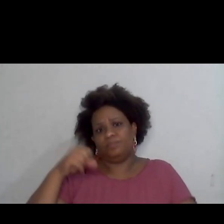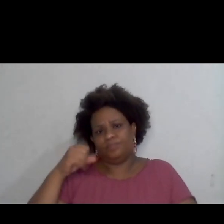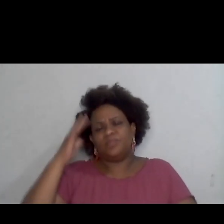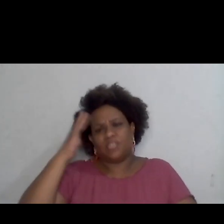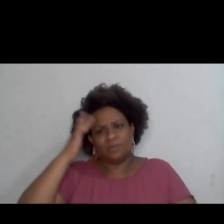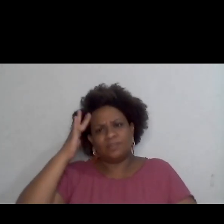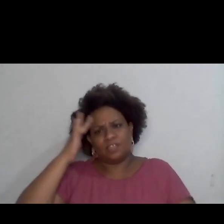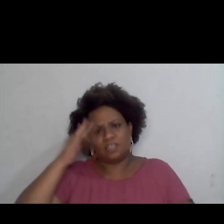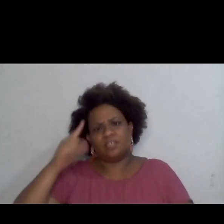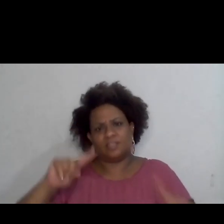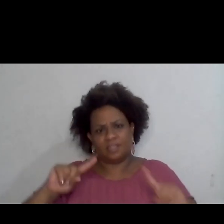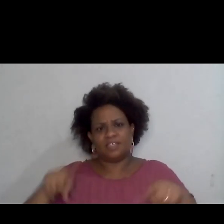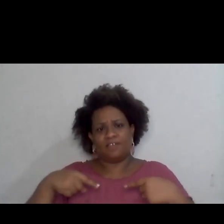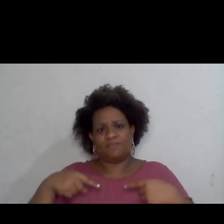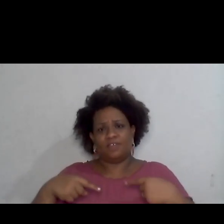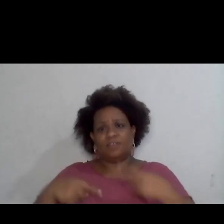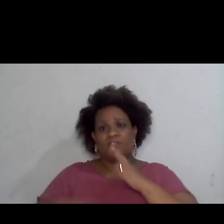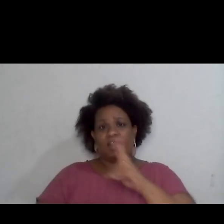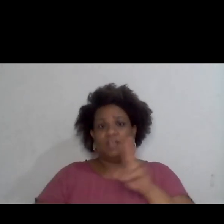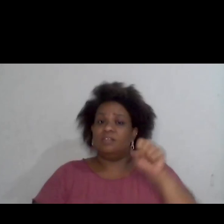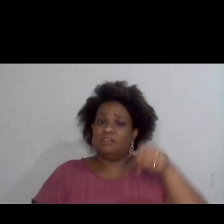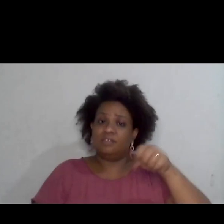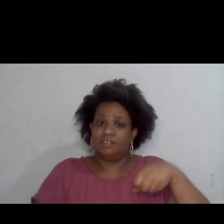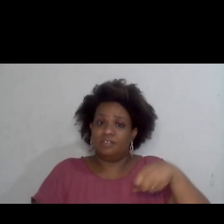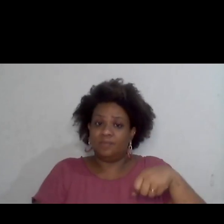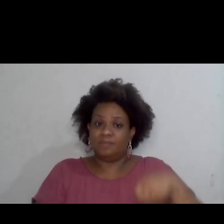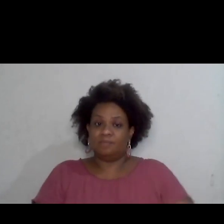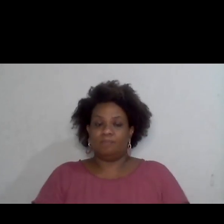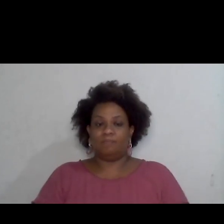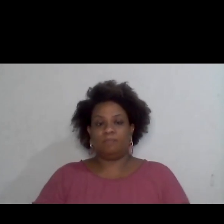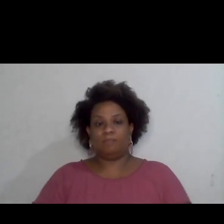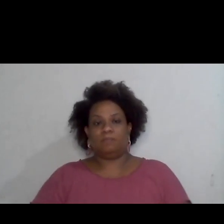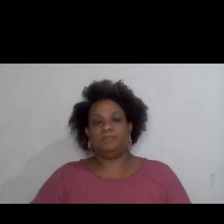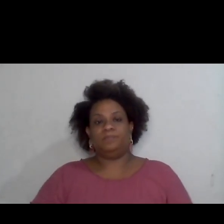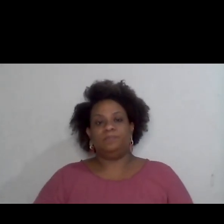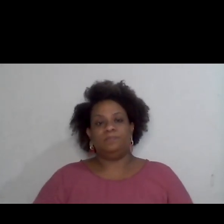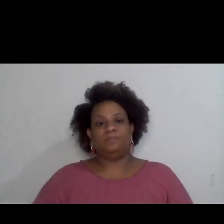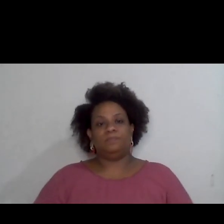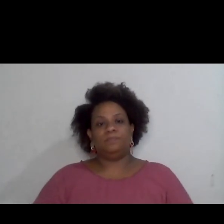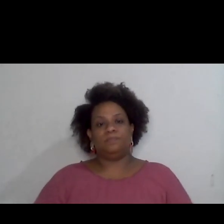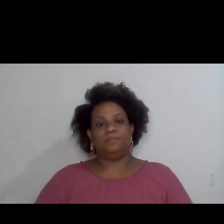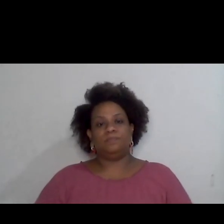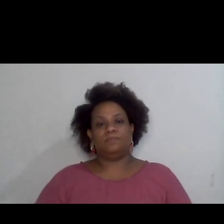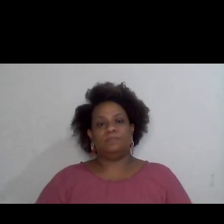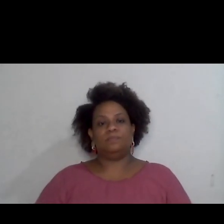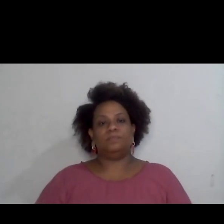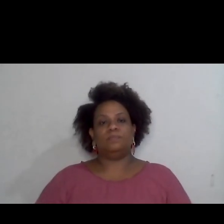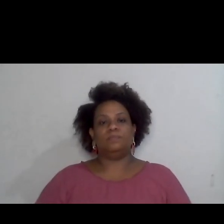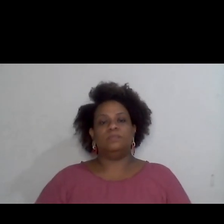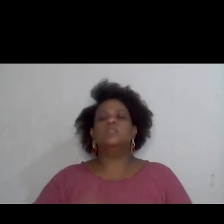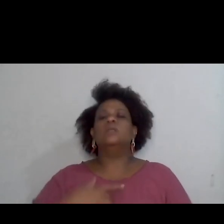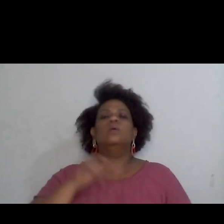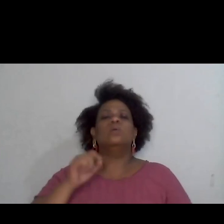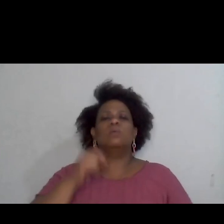desafios quando eu disse sim para a cadeira. Então, essa primeira escuta... A gente não... O que é que a gente tem de projetos